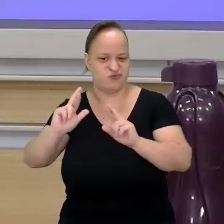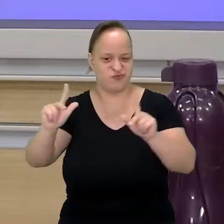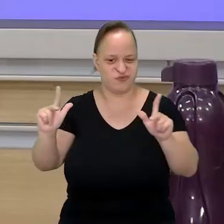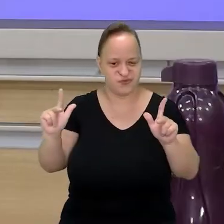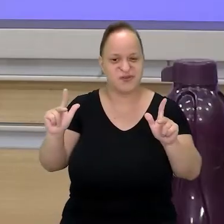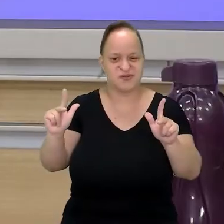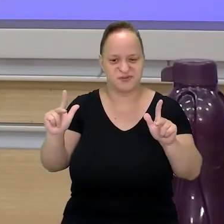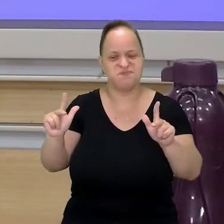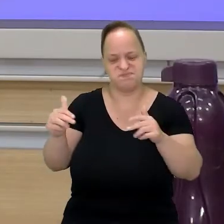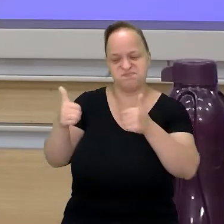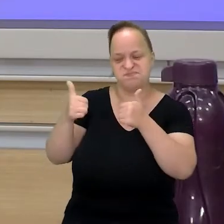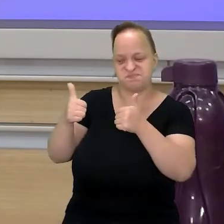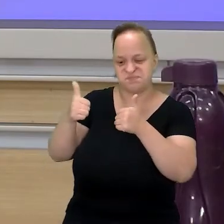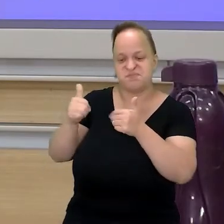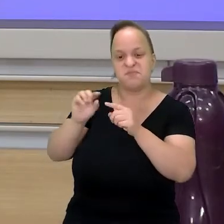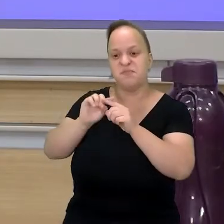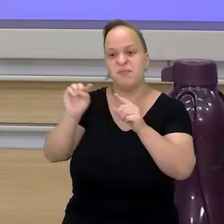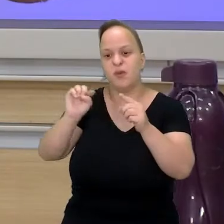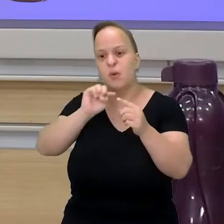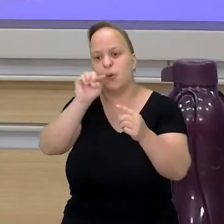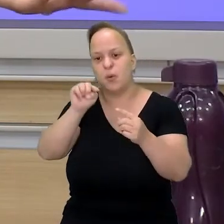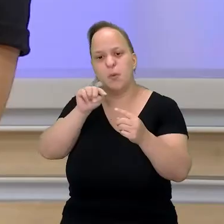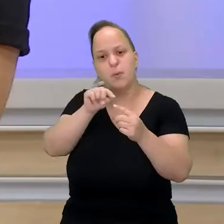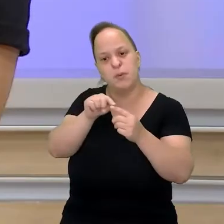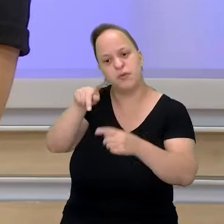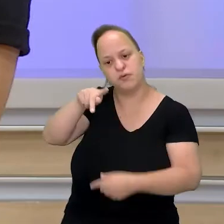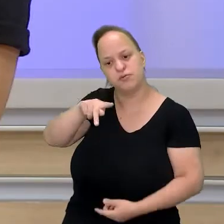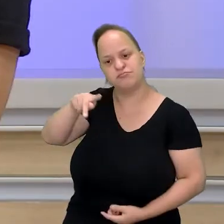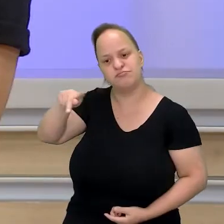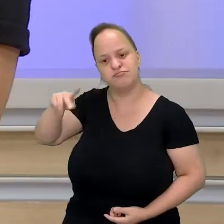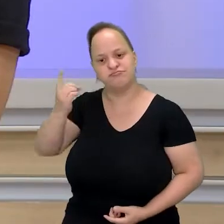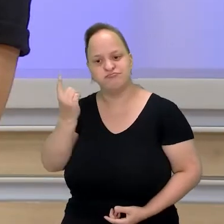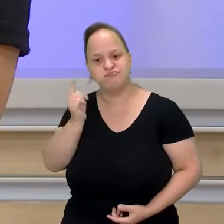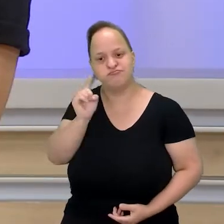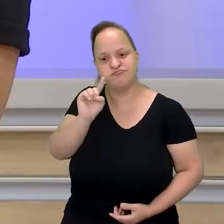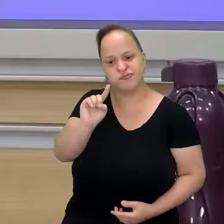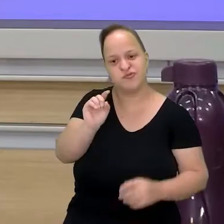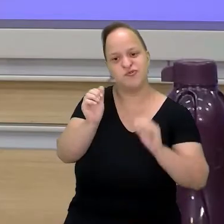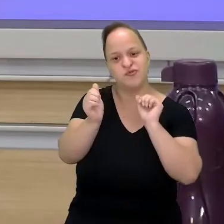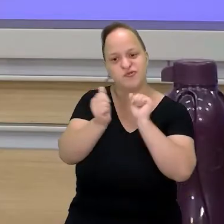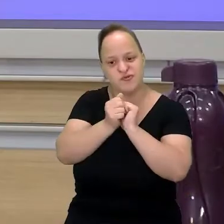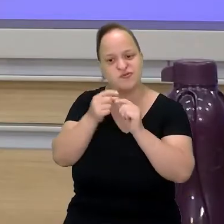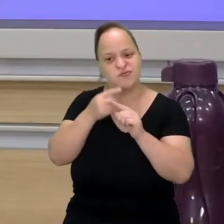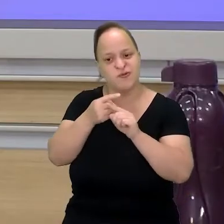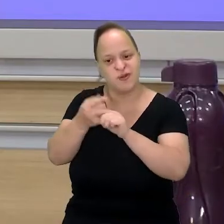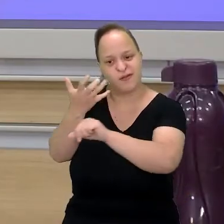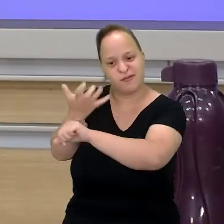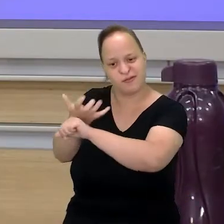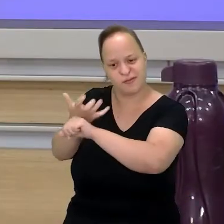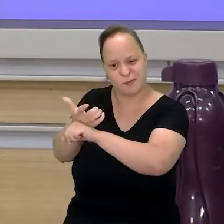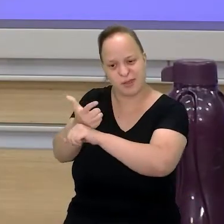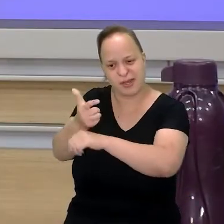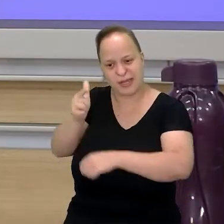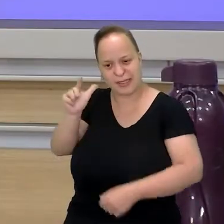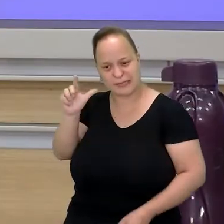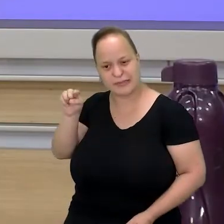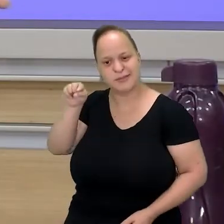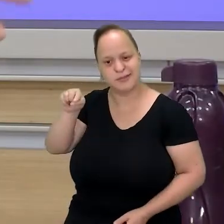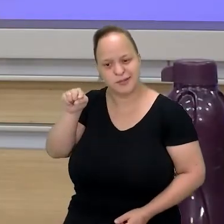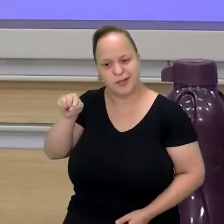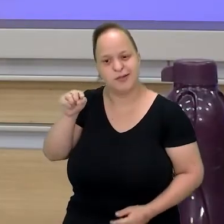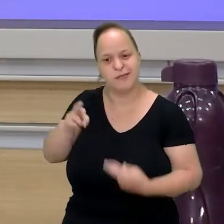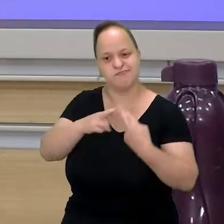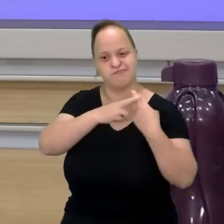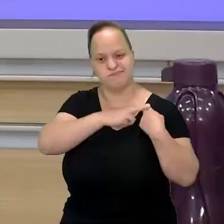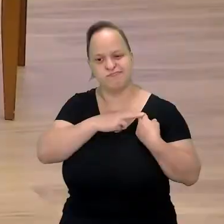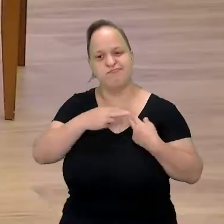Não, mas tá certo. A ideia aqui de trazer a professora Fabiana, porque justamente na unidade curricular anterior, ela falou muito sobre esse